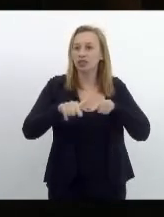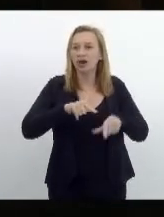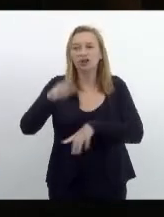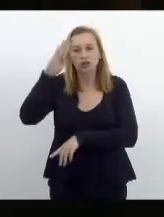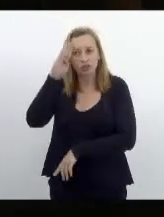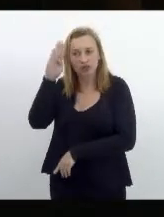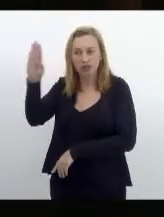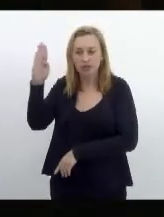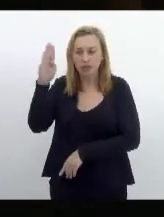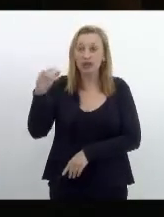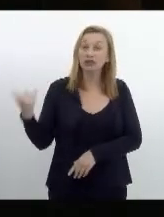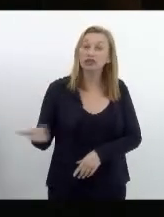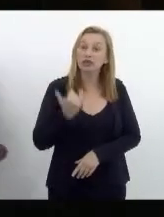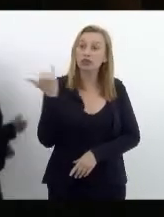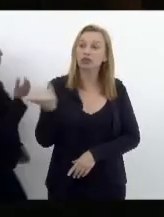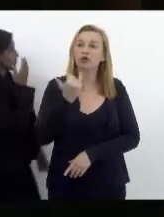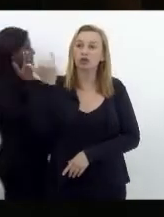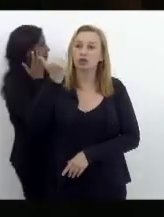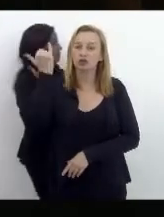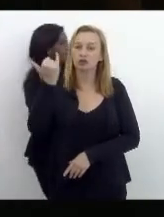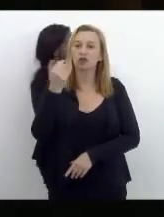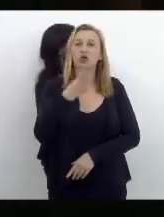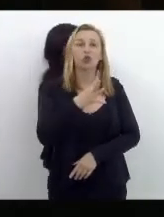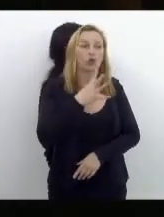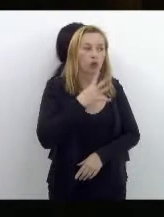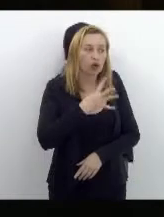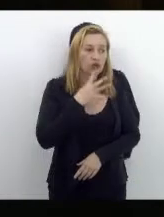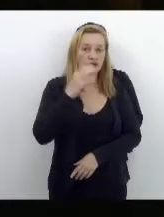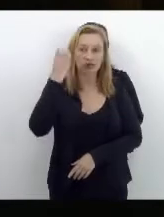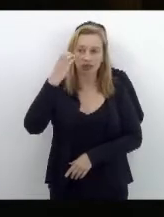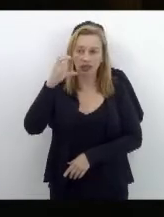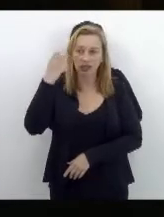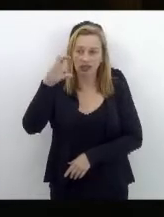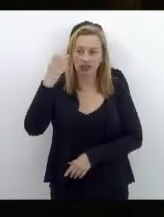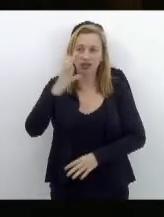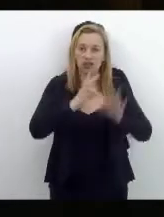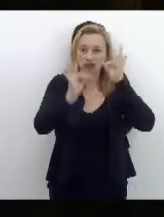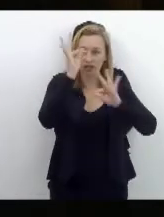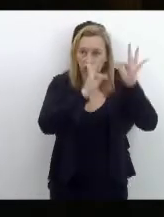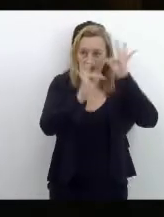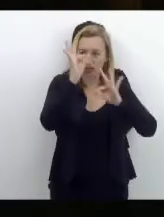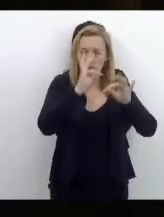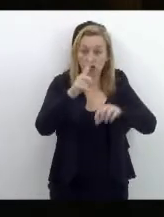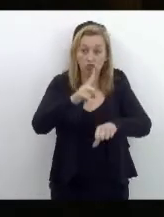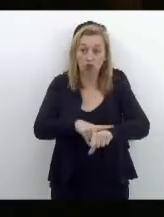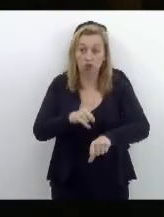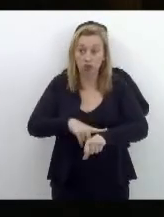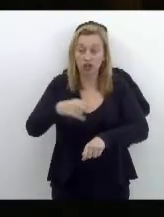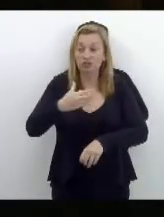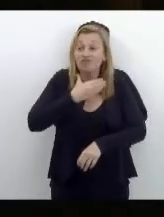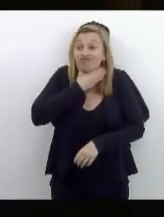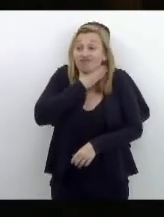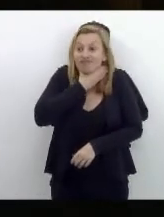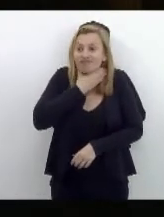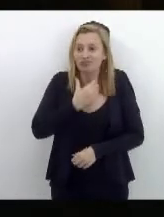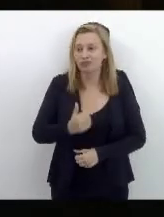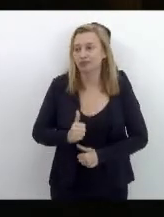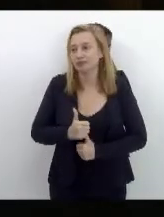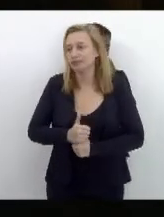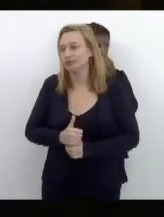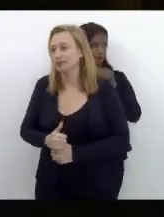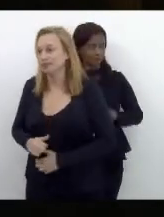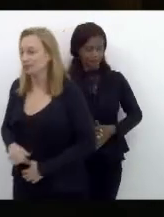essenciais e importantes para o reconhecimento da ciência e da tecnologia no momento de crise sanitária.